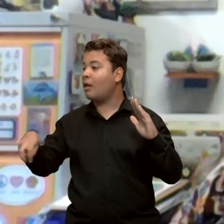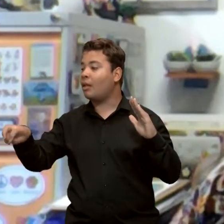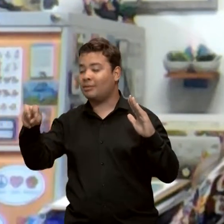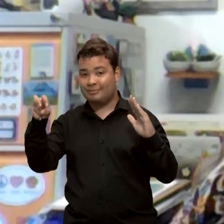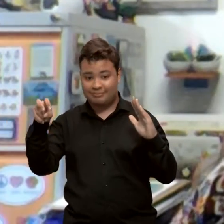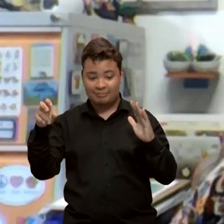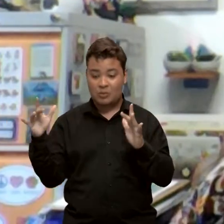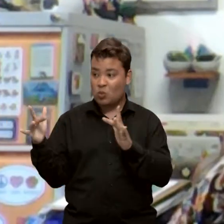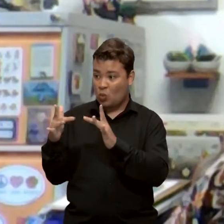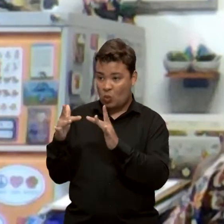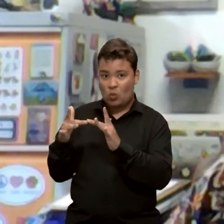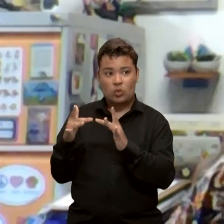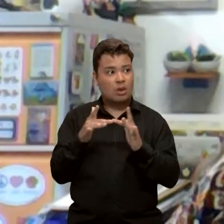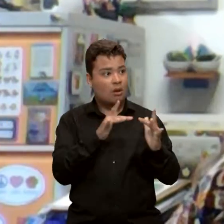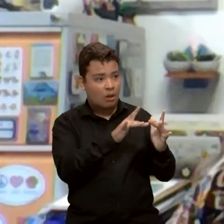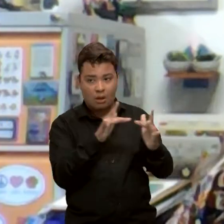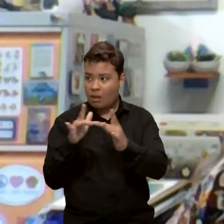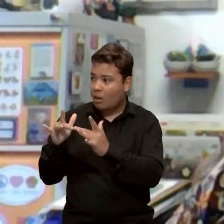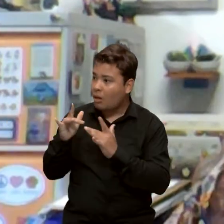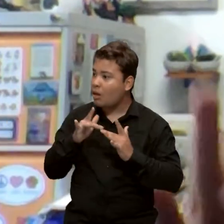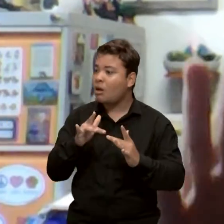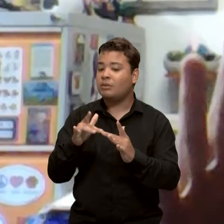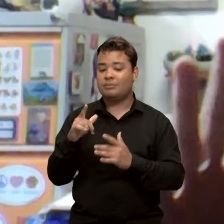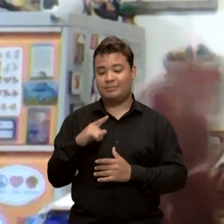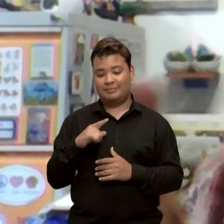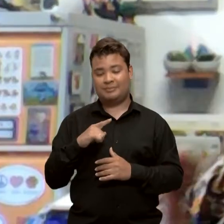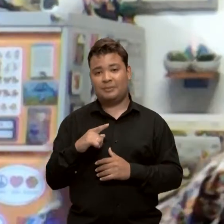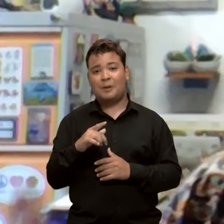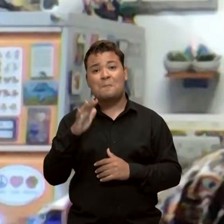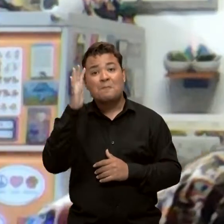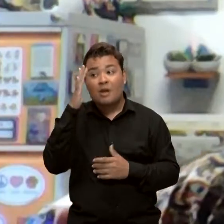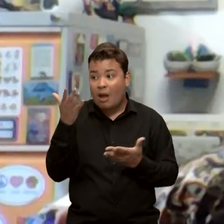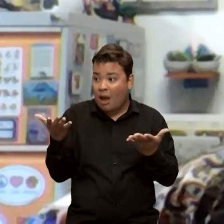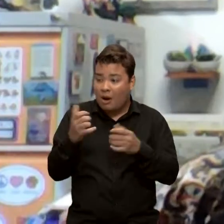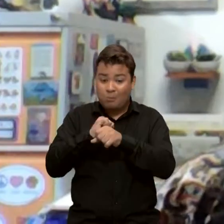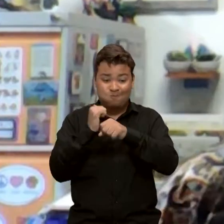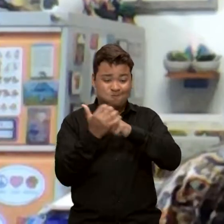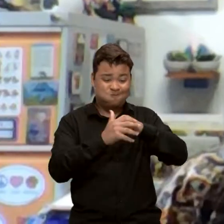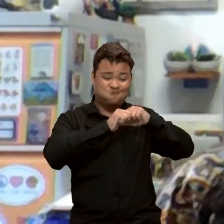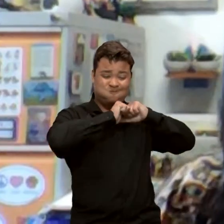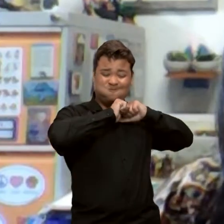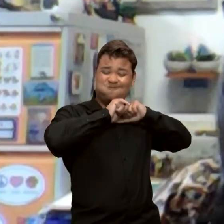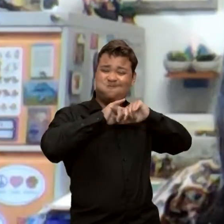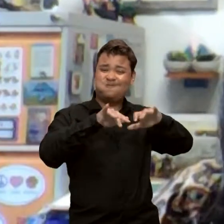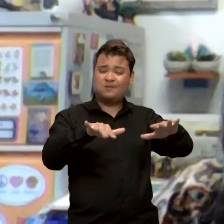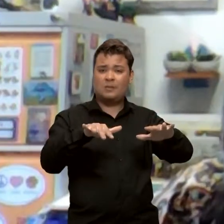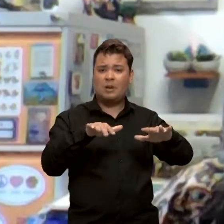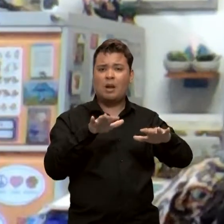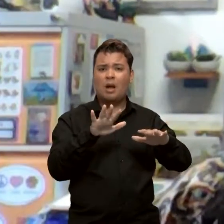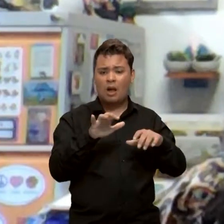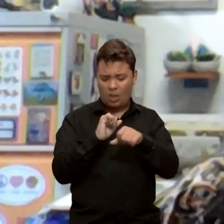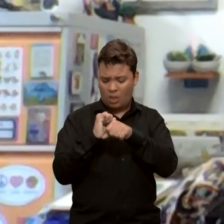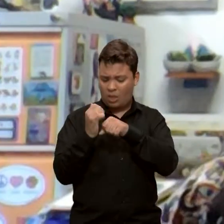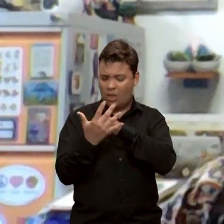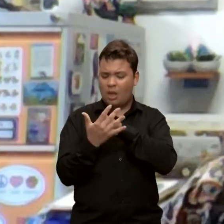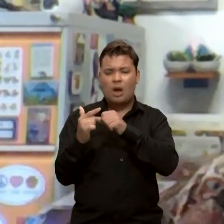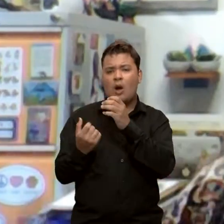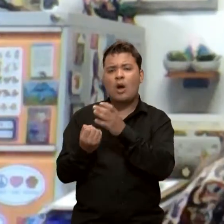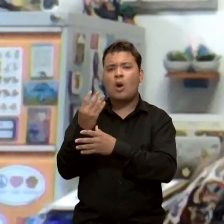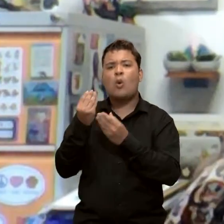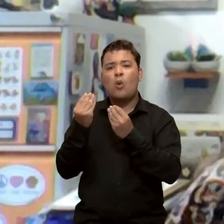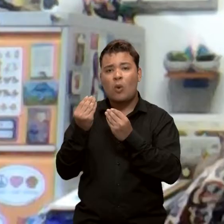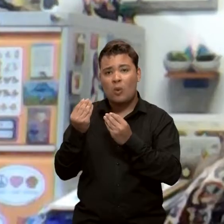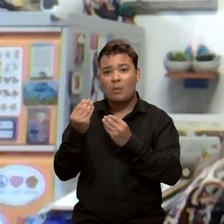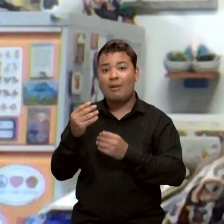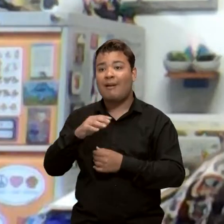animais silvestres, né? E a gente está acabando de sair de uma pandemia, de um Covid, cuja origem principal foi um animal silvestre que teve